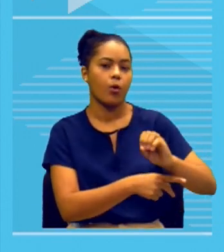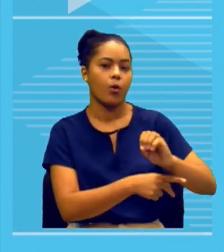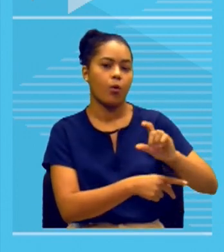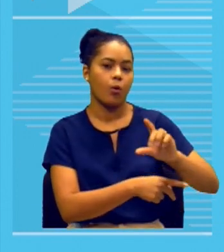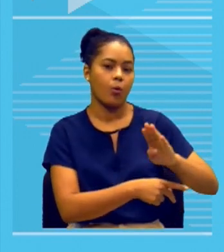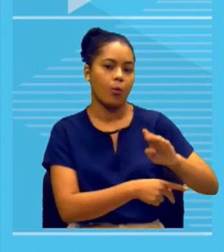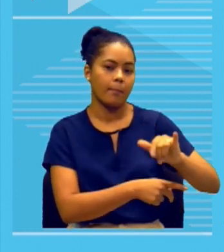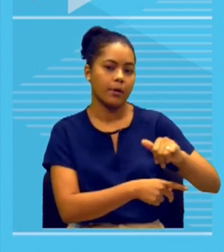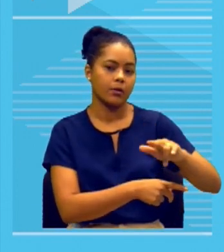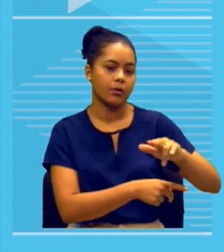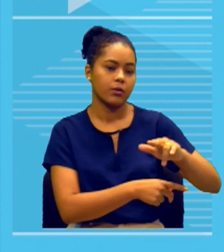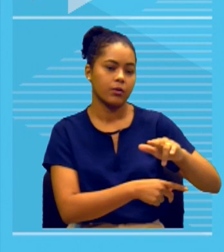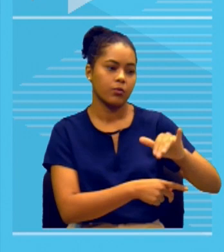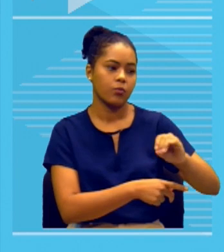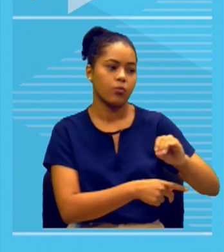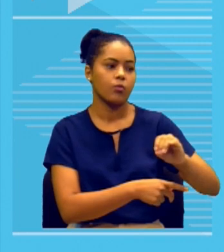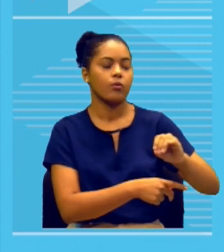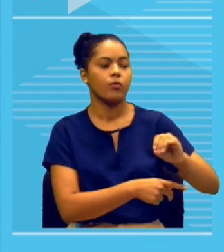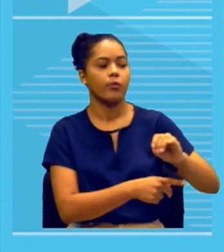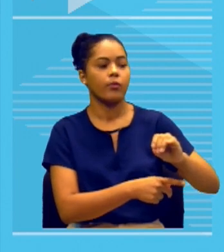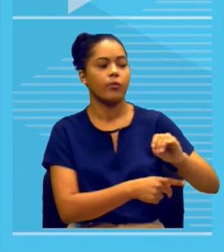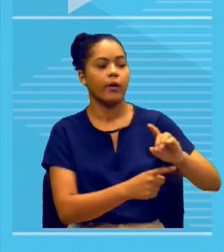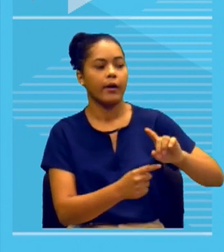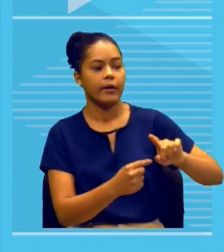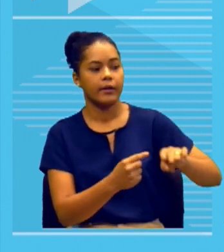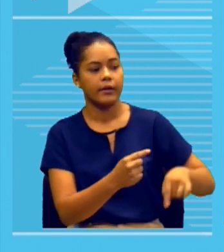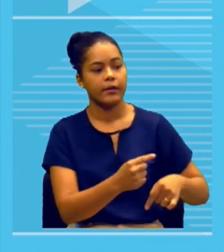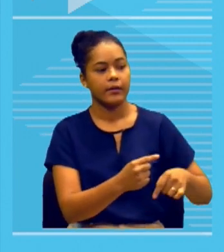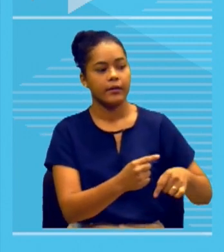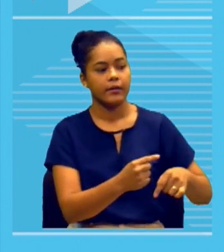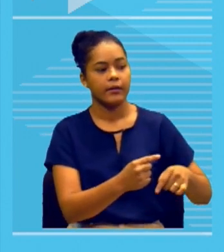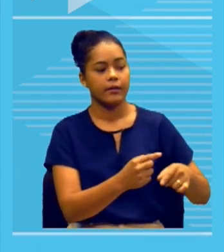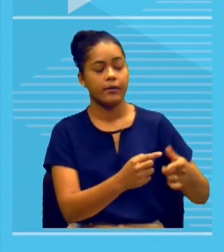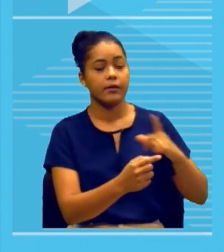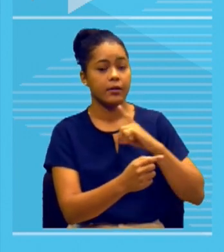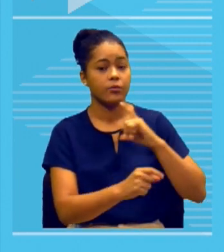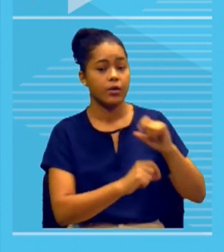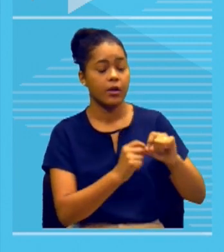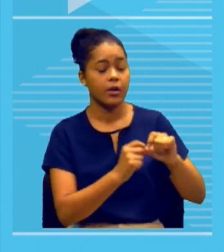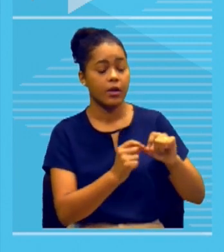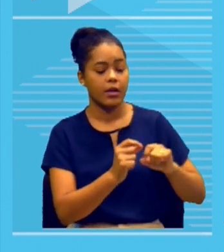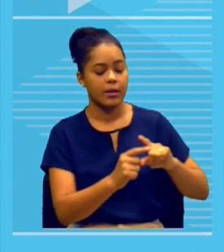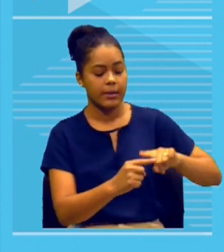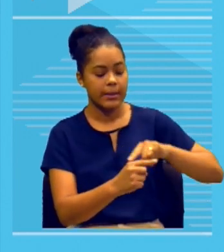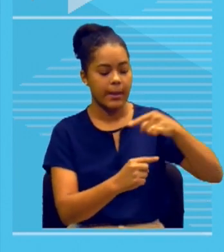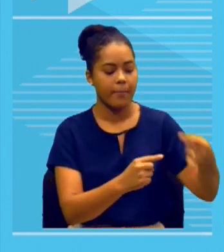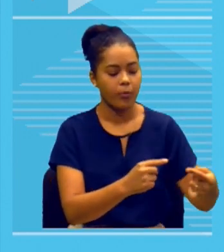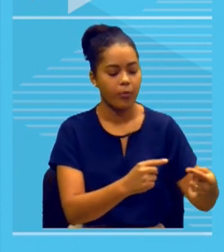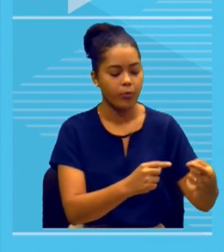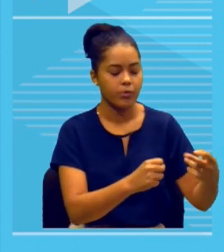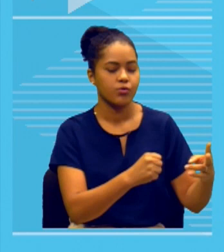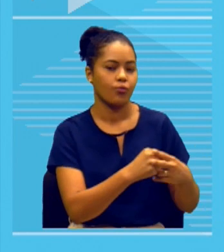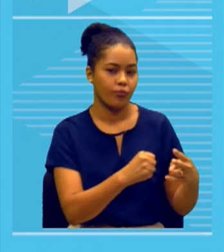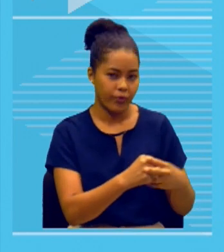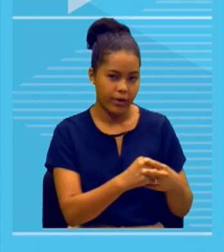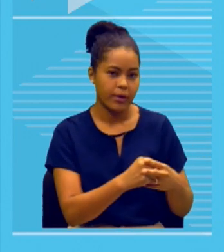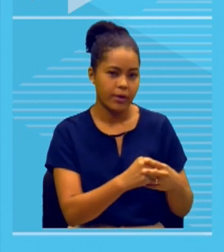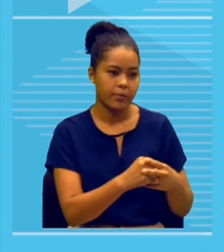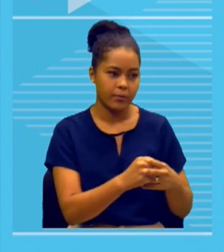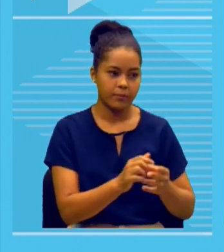do verbo as pessoas com as quais medem